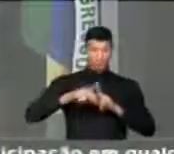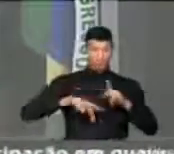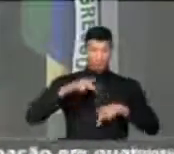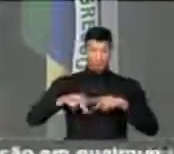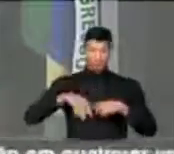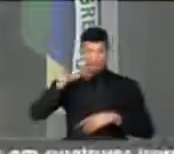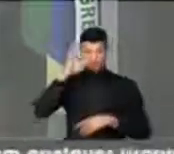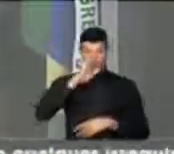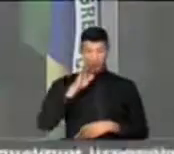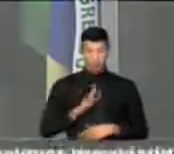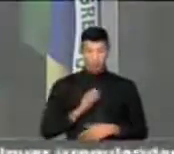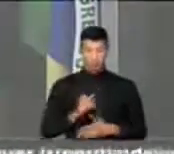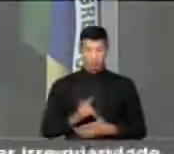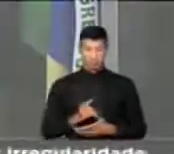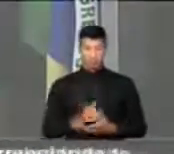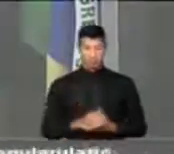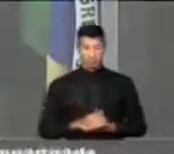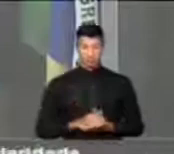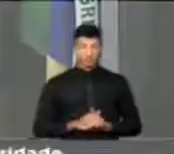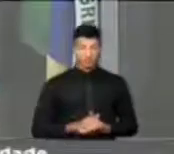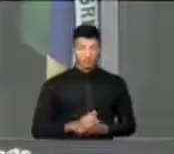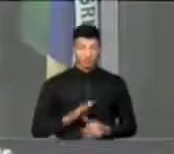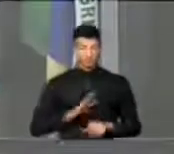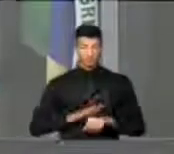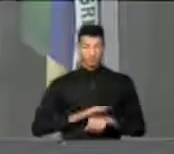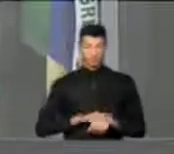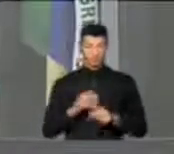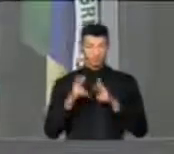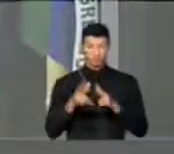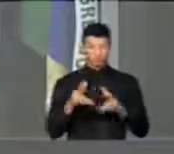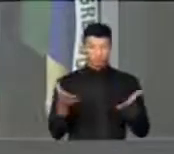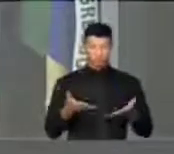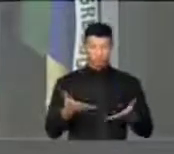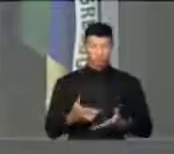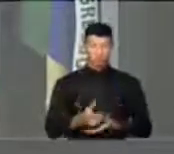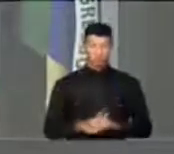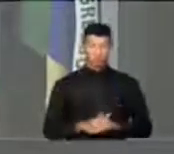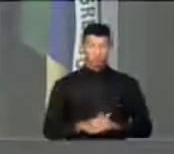povo brasileiro num momento como esse.